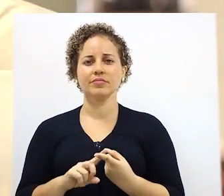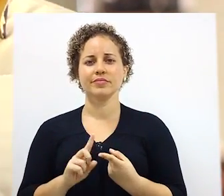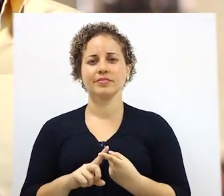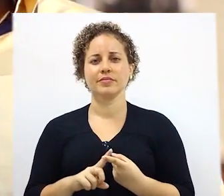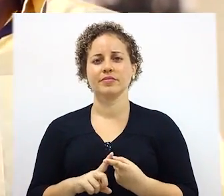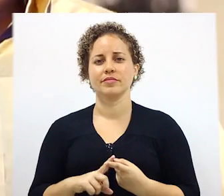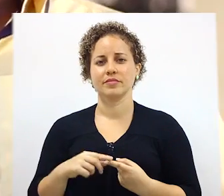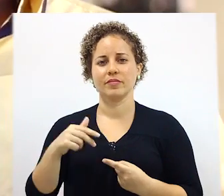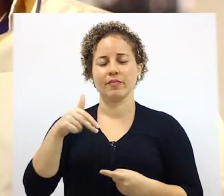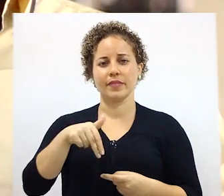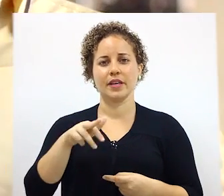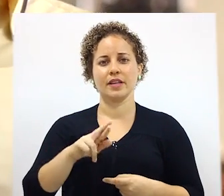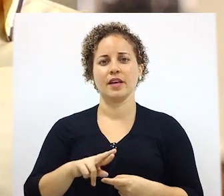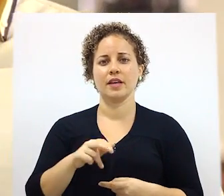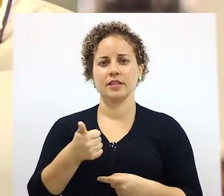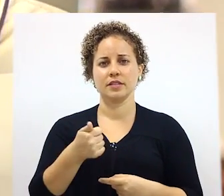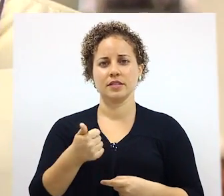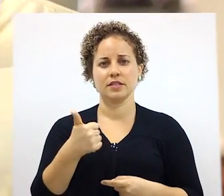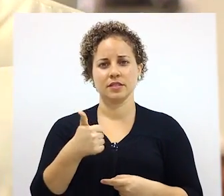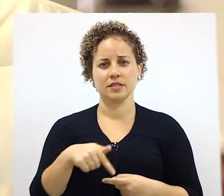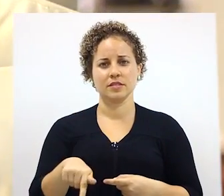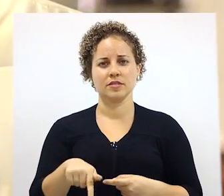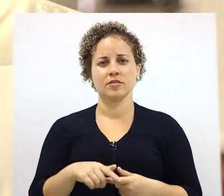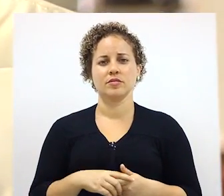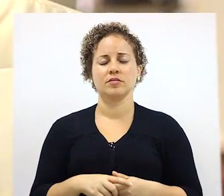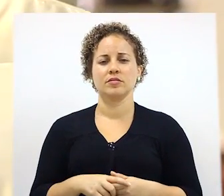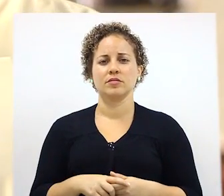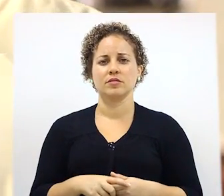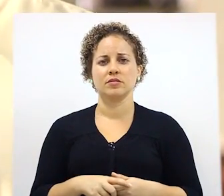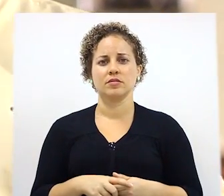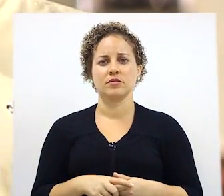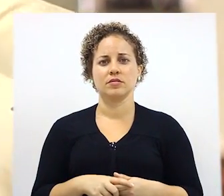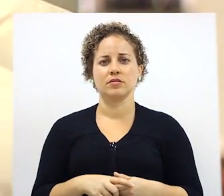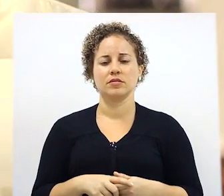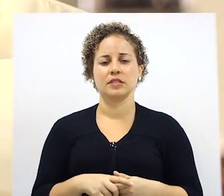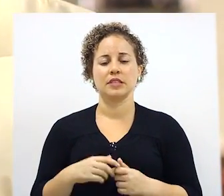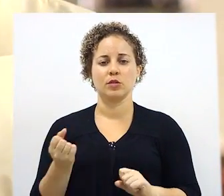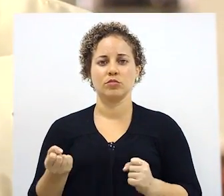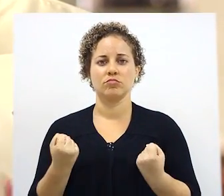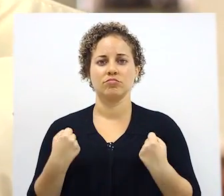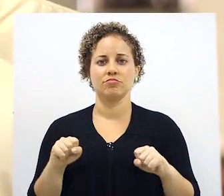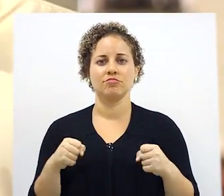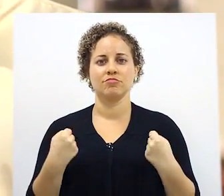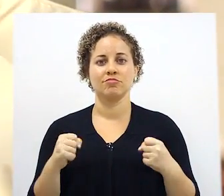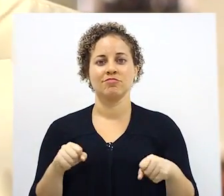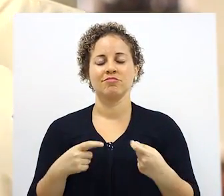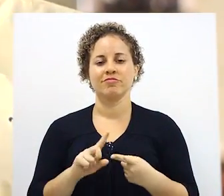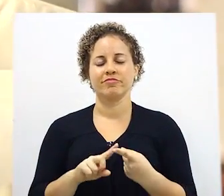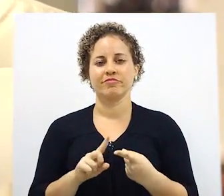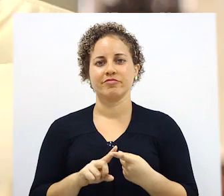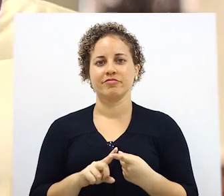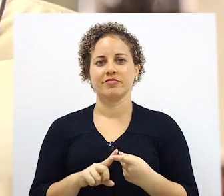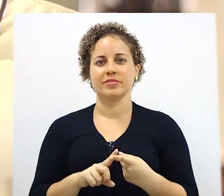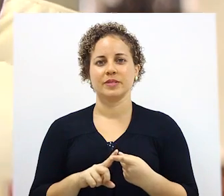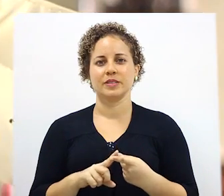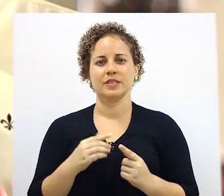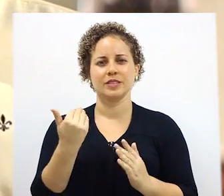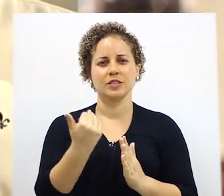é a NR17, né, que passa aí pela estrutura de ergonomia. Então, toda essa forma de